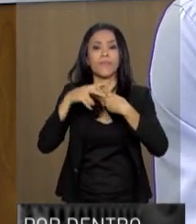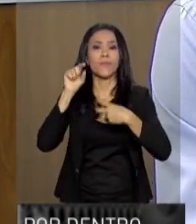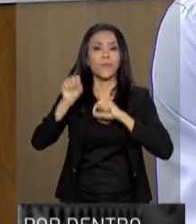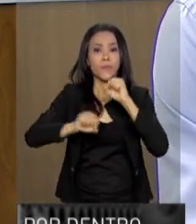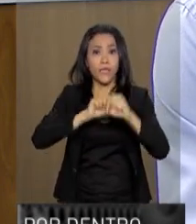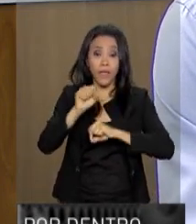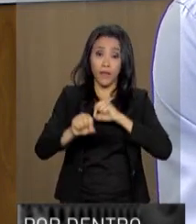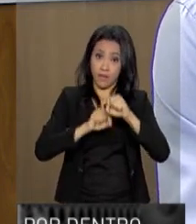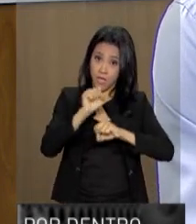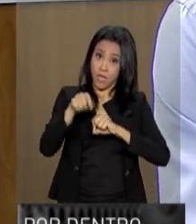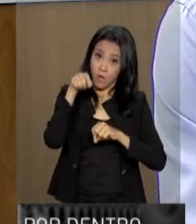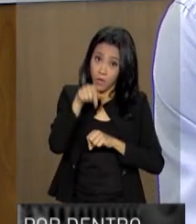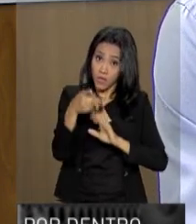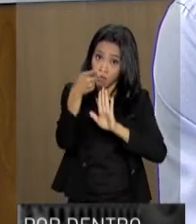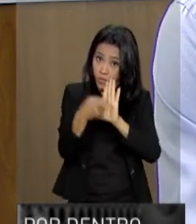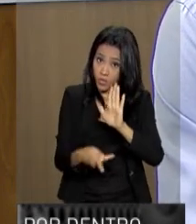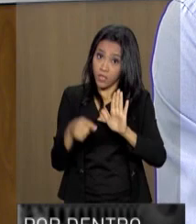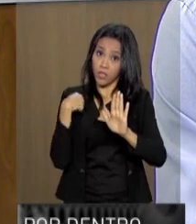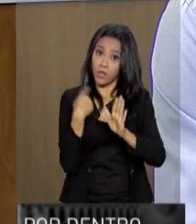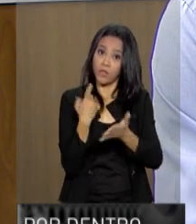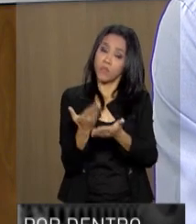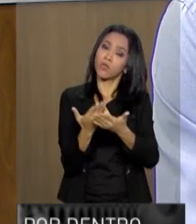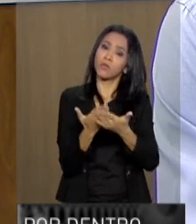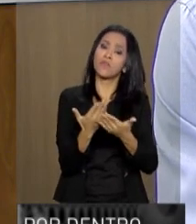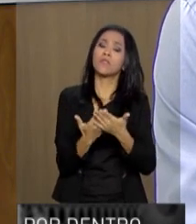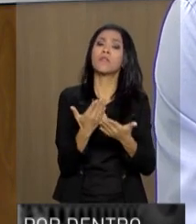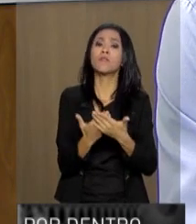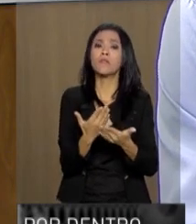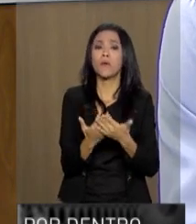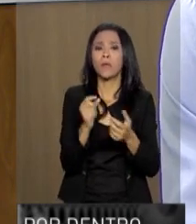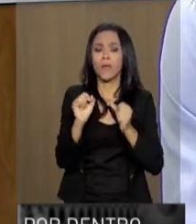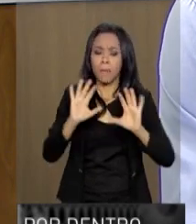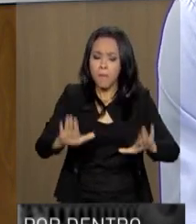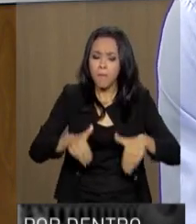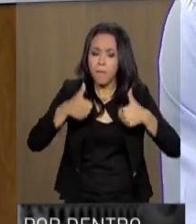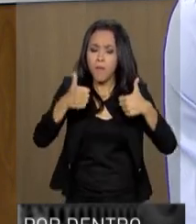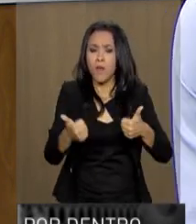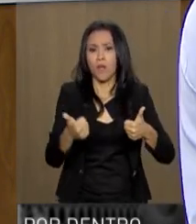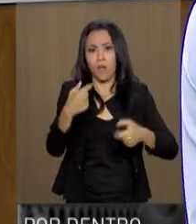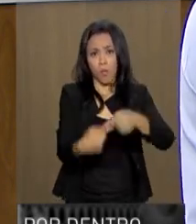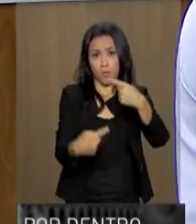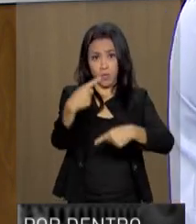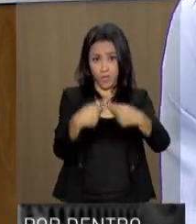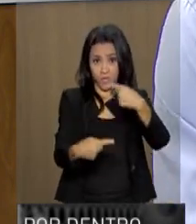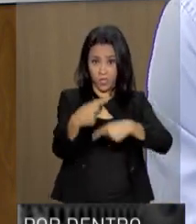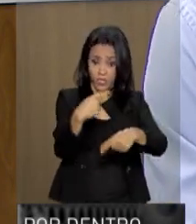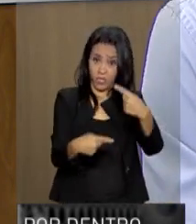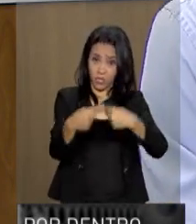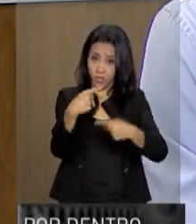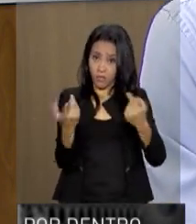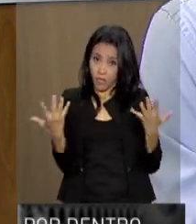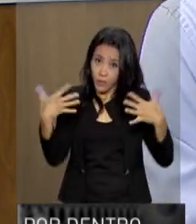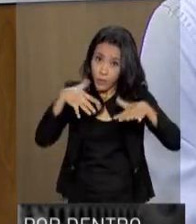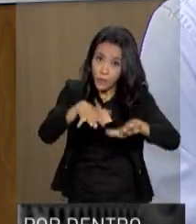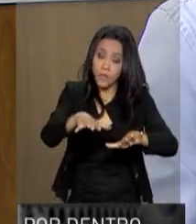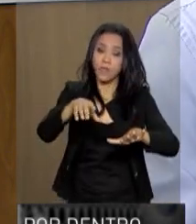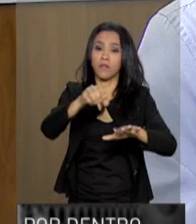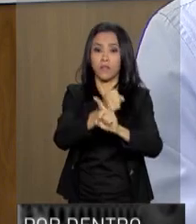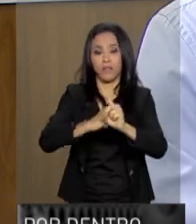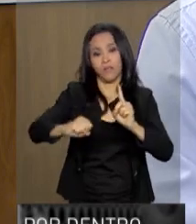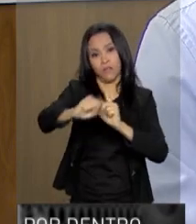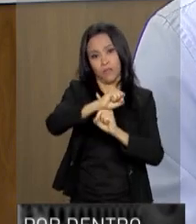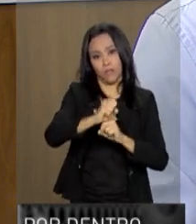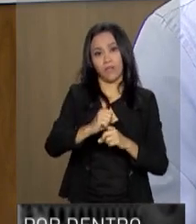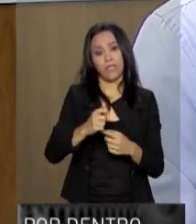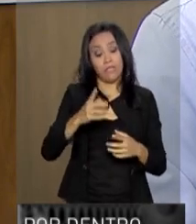esse projeto que nós estamos estudando é aprimorar uma política de reinserção desse jovem na sociedade o grande